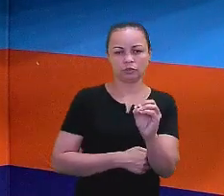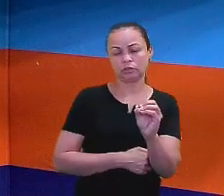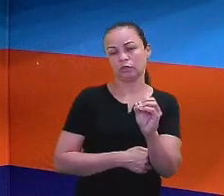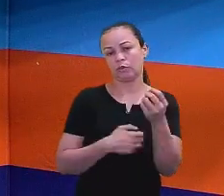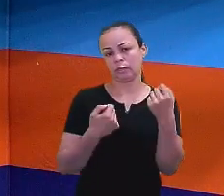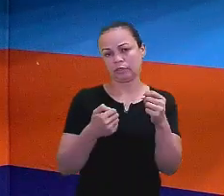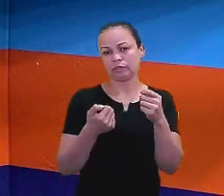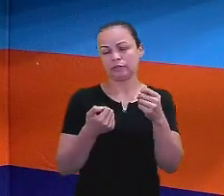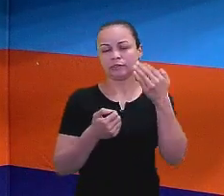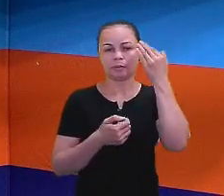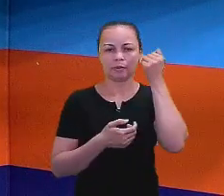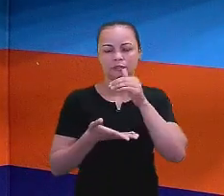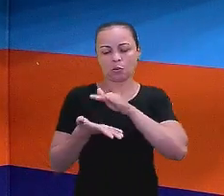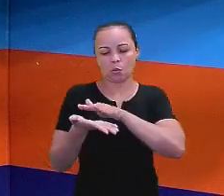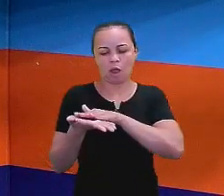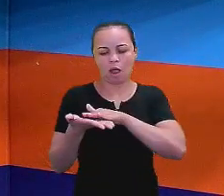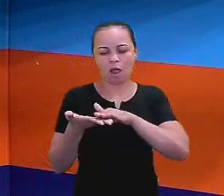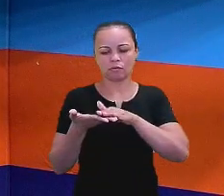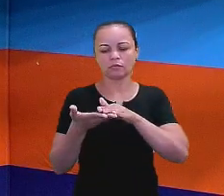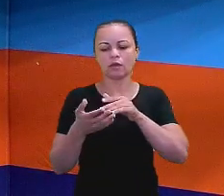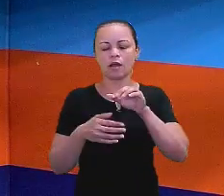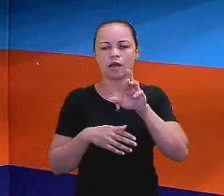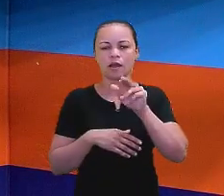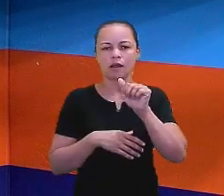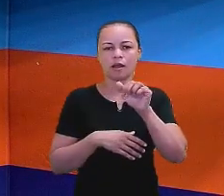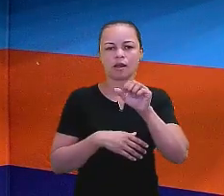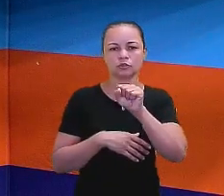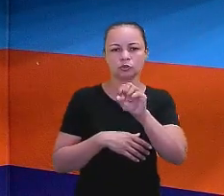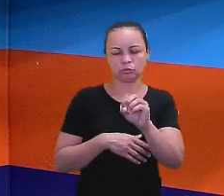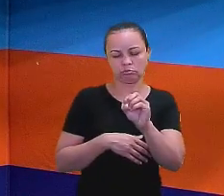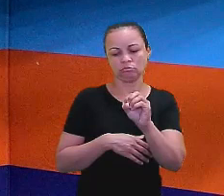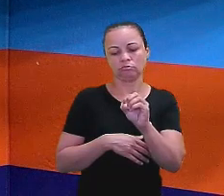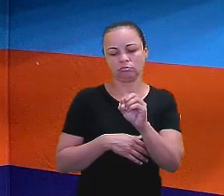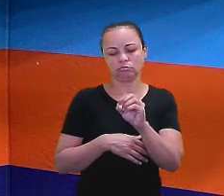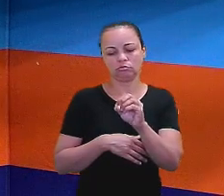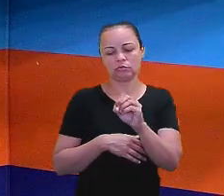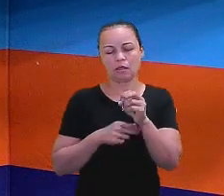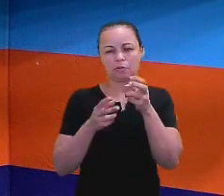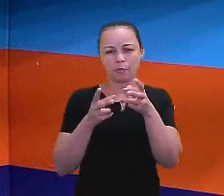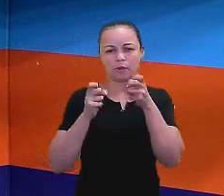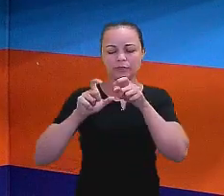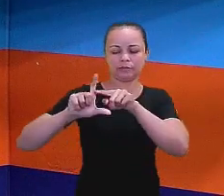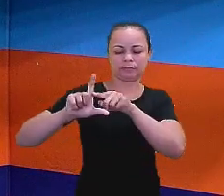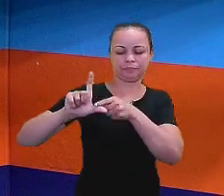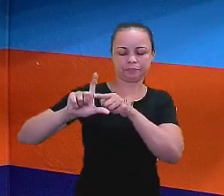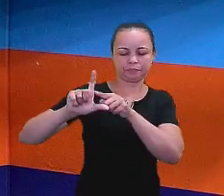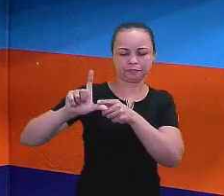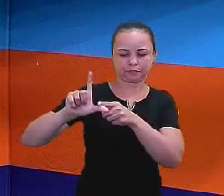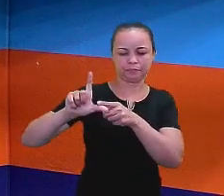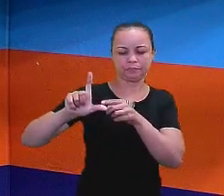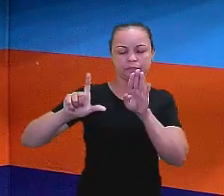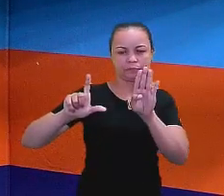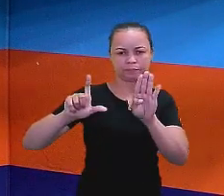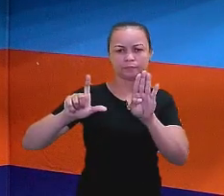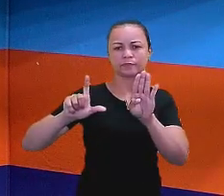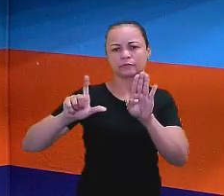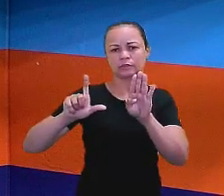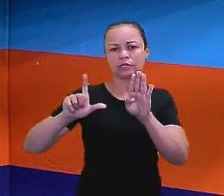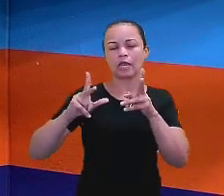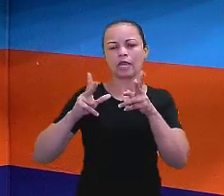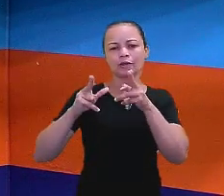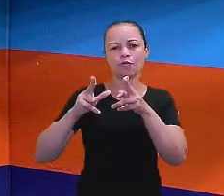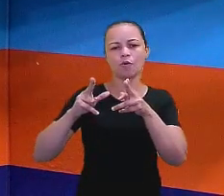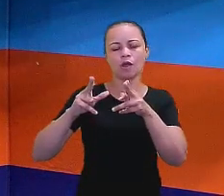ângulo raso, não é verdade? Então, se a gente representar, percebam que esse ângulo B é igual a esse ângulo